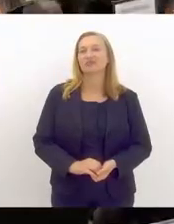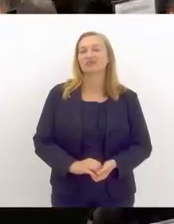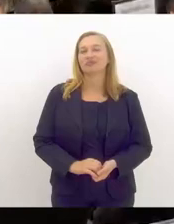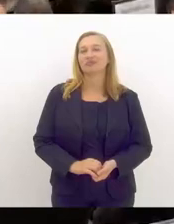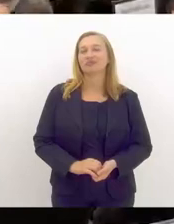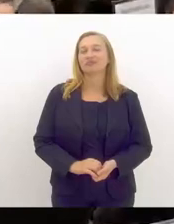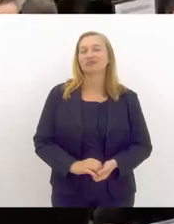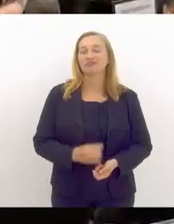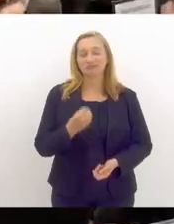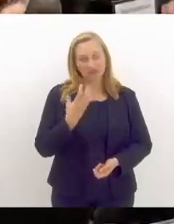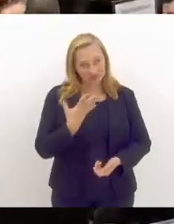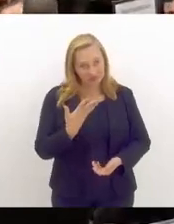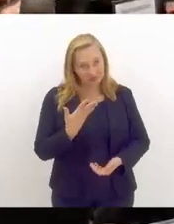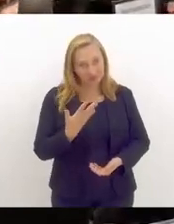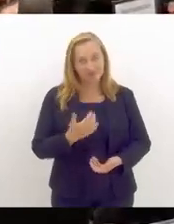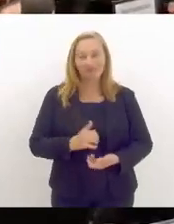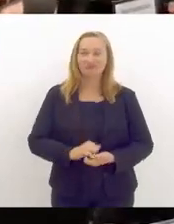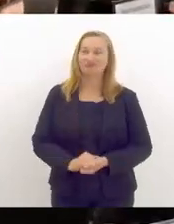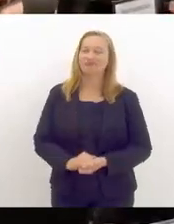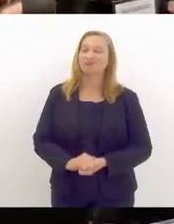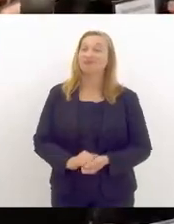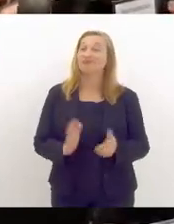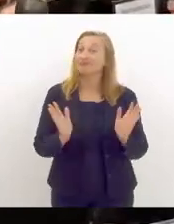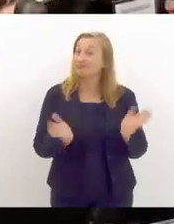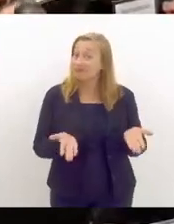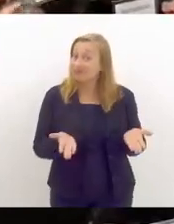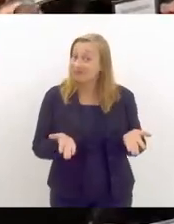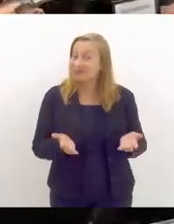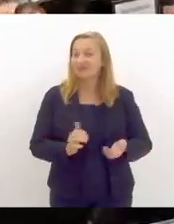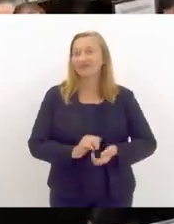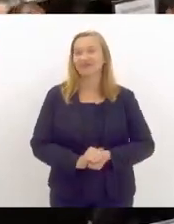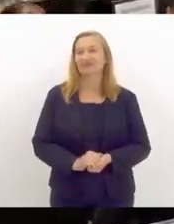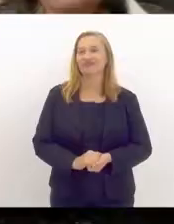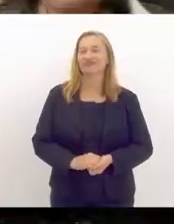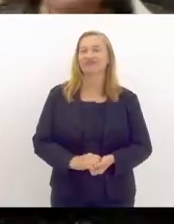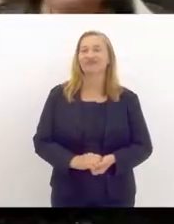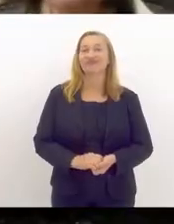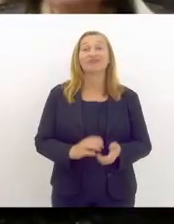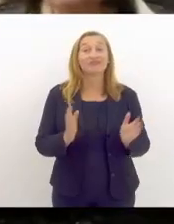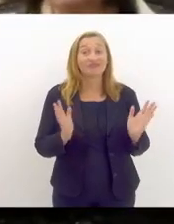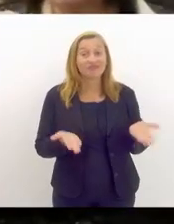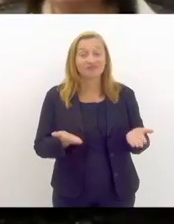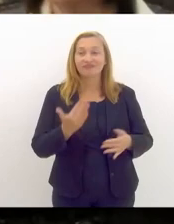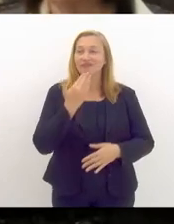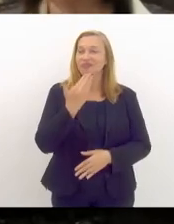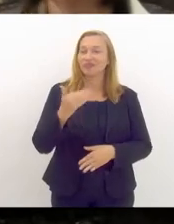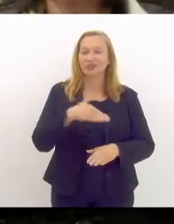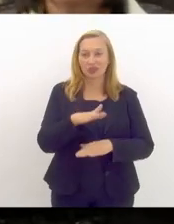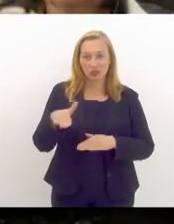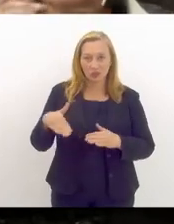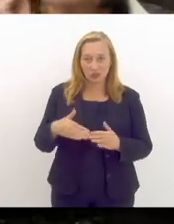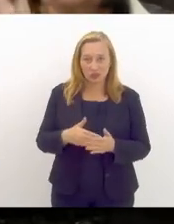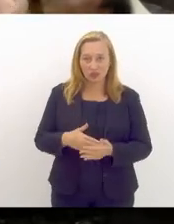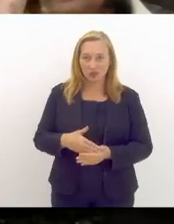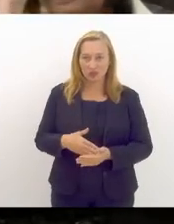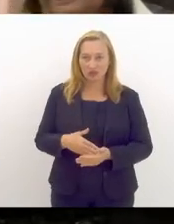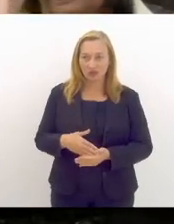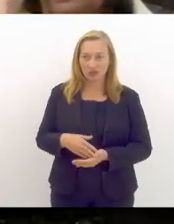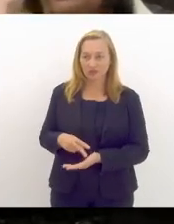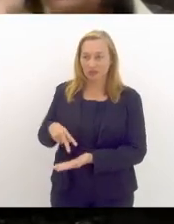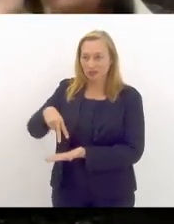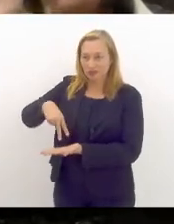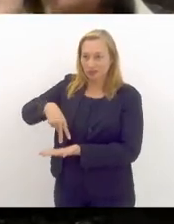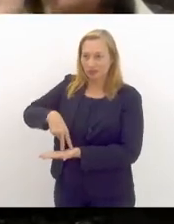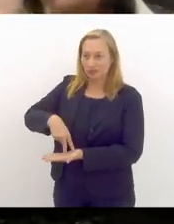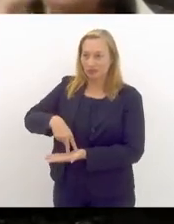Muito bem. E agora? Agora solicito a todos que se coloquem na